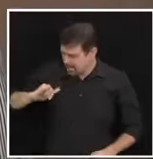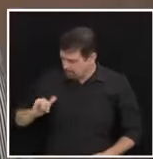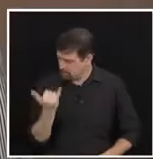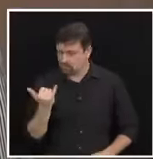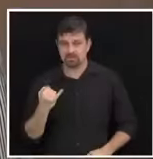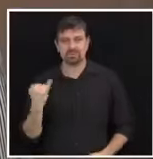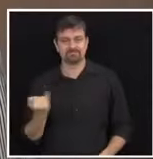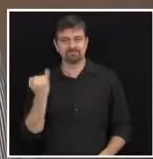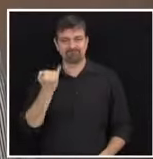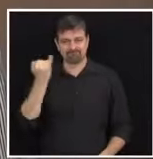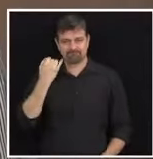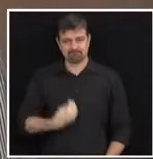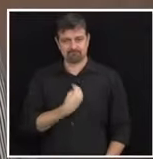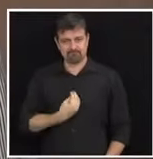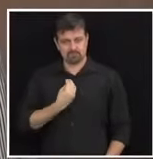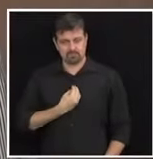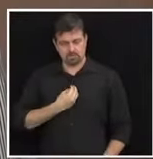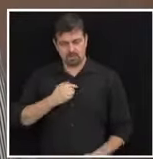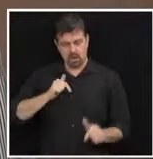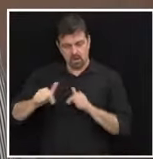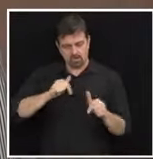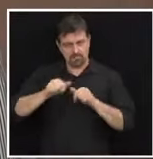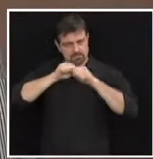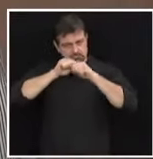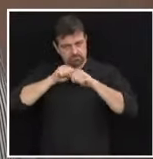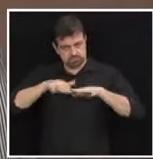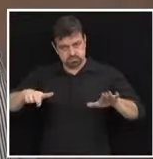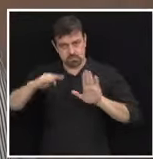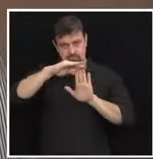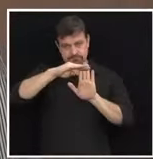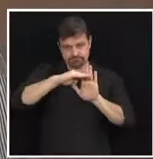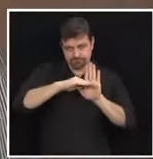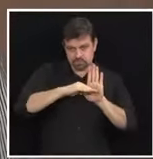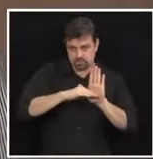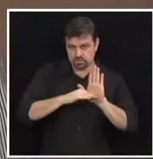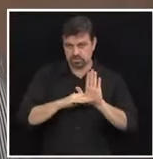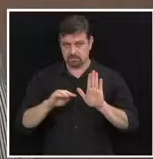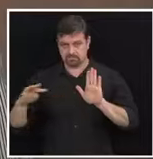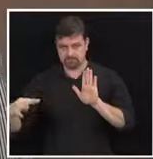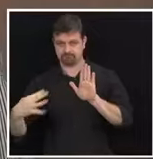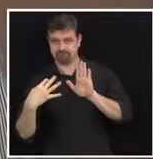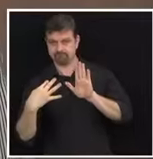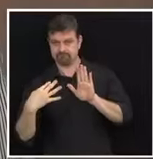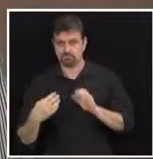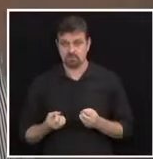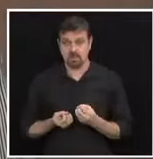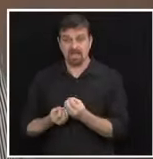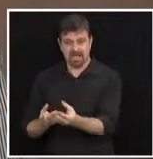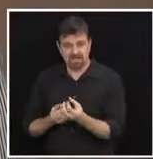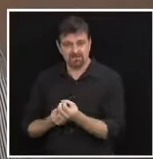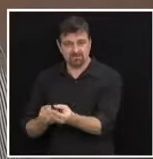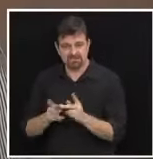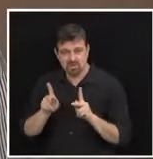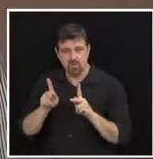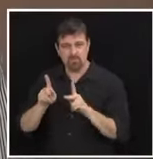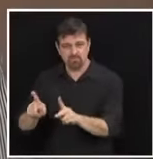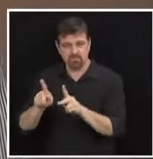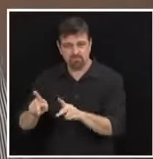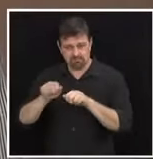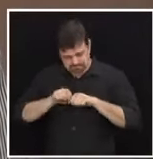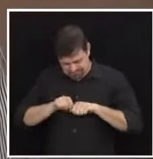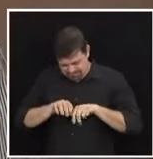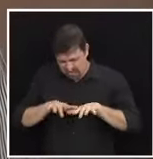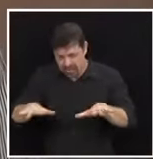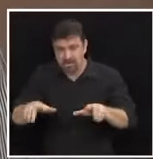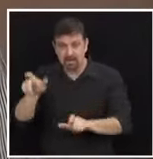importante poder estar aqui divulgando o trabalho, divulgando o projeto. É muito importante chegar a informação à população. E para aqueles